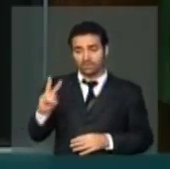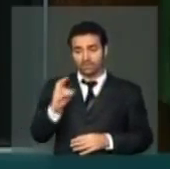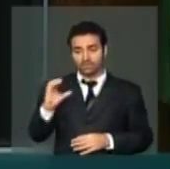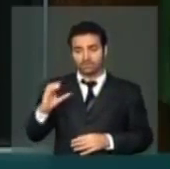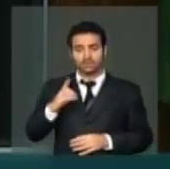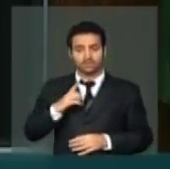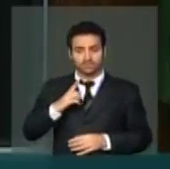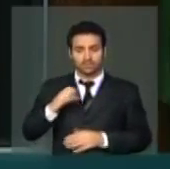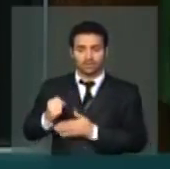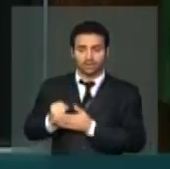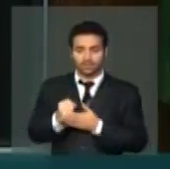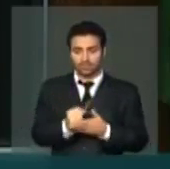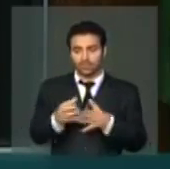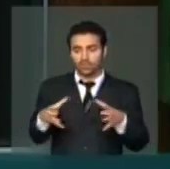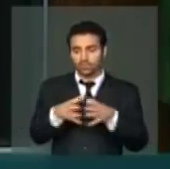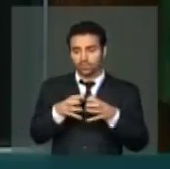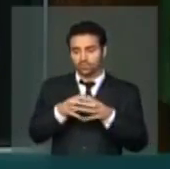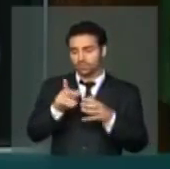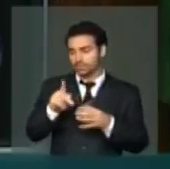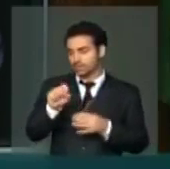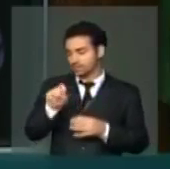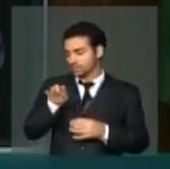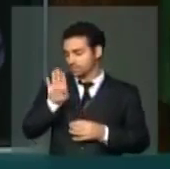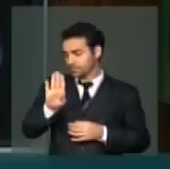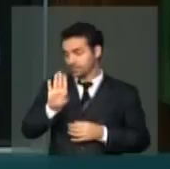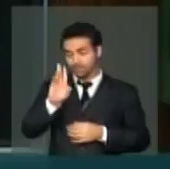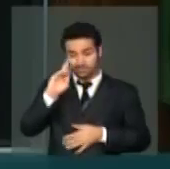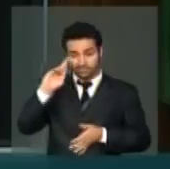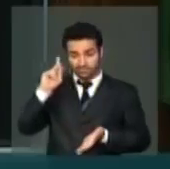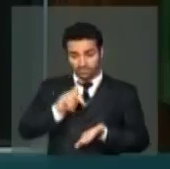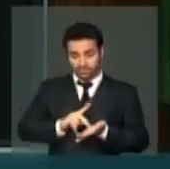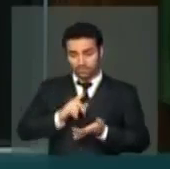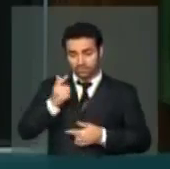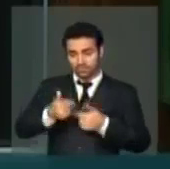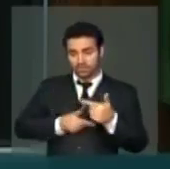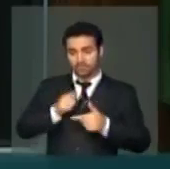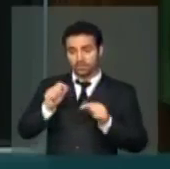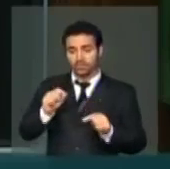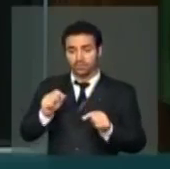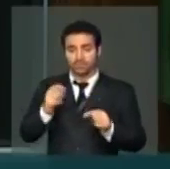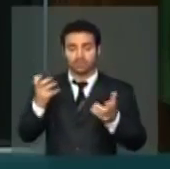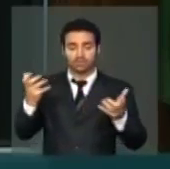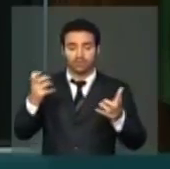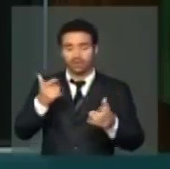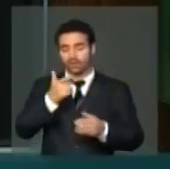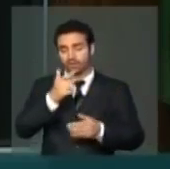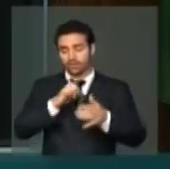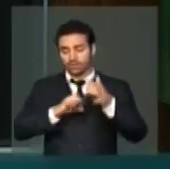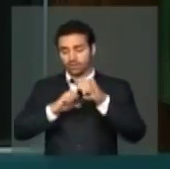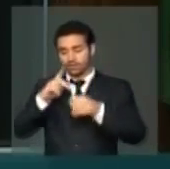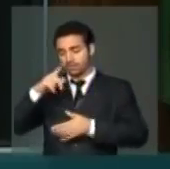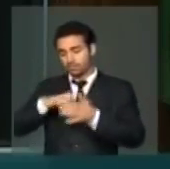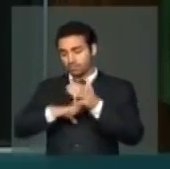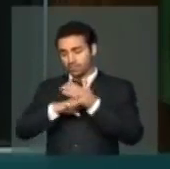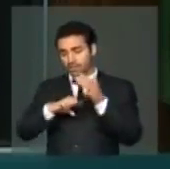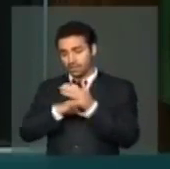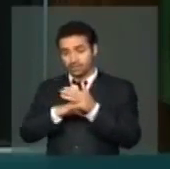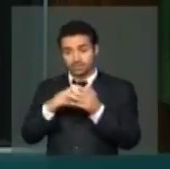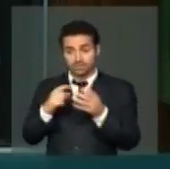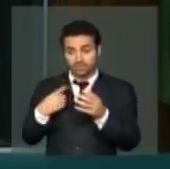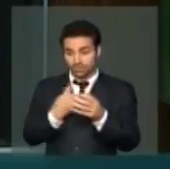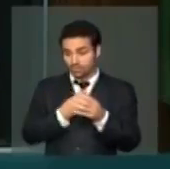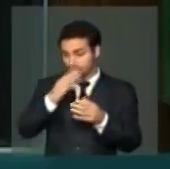sendo apoiada pelo tucanato. Na verdade, eles trabalham em defesa de uma Petrobras, entregando nossa